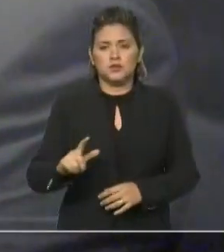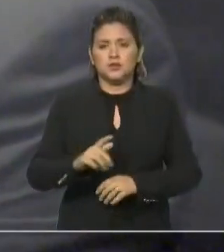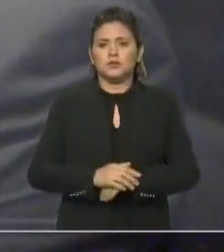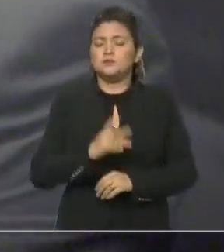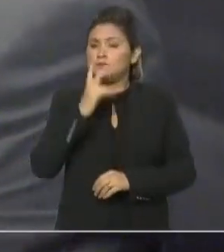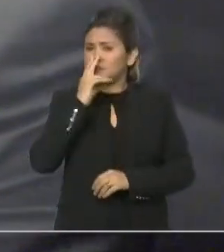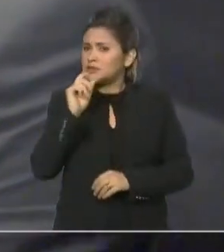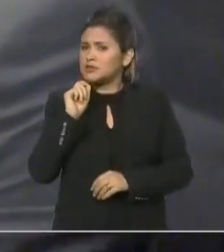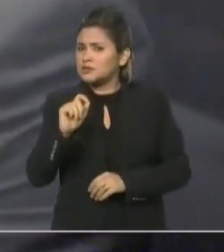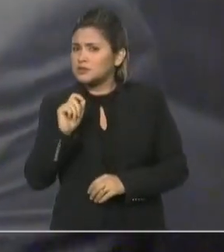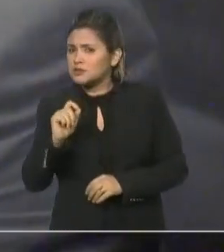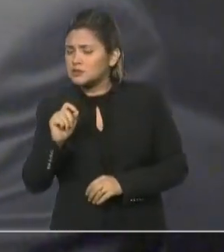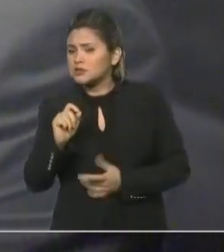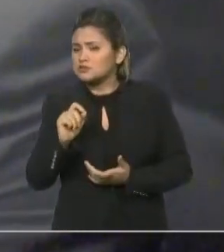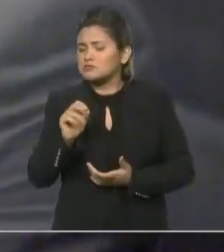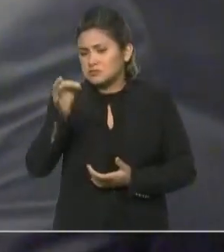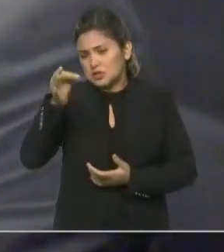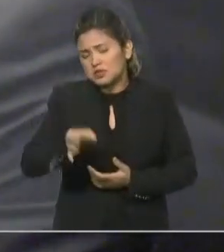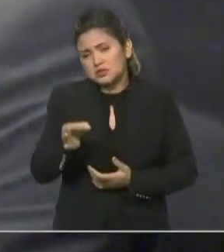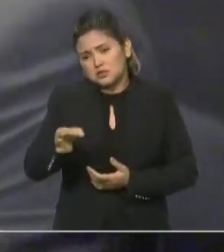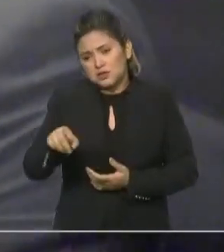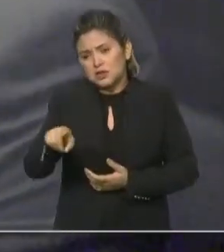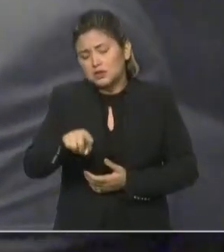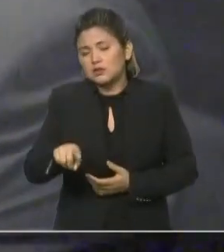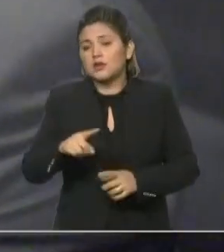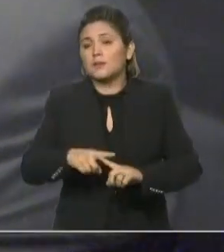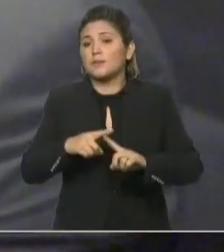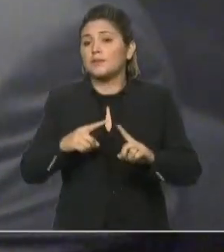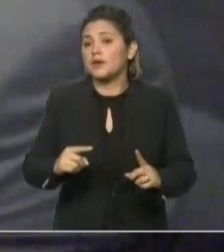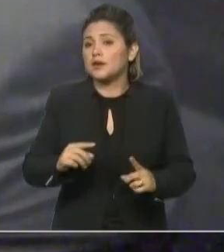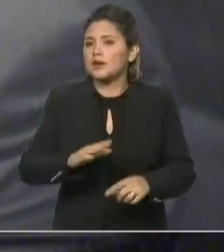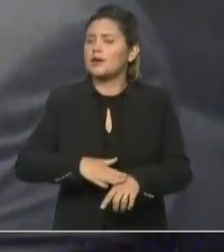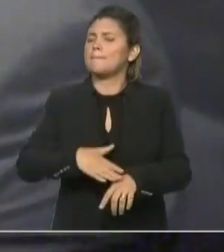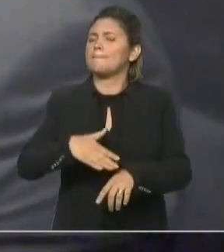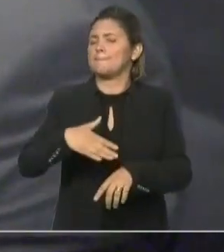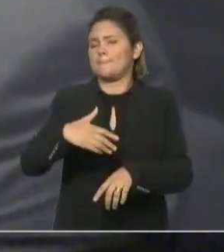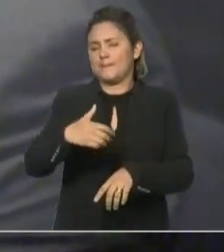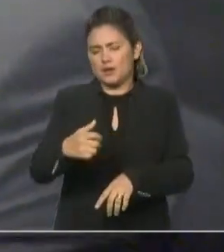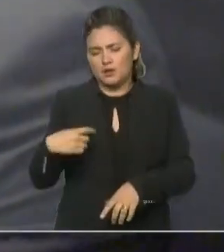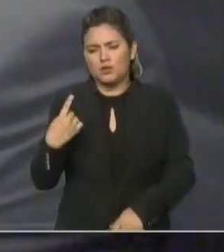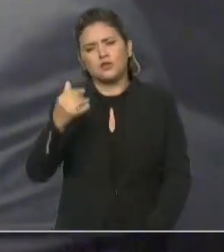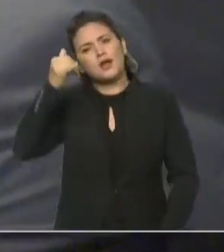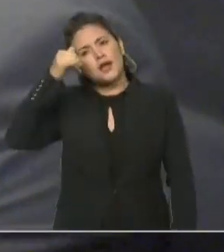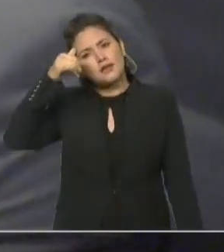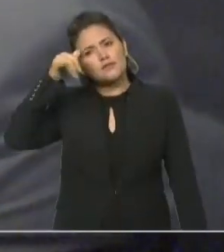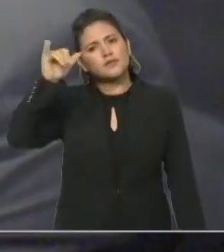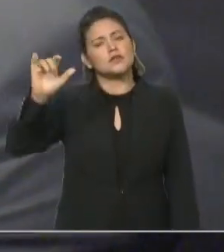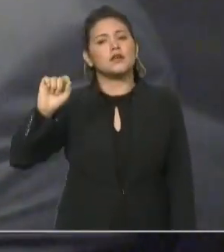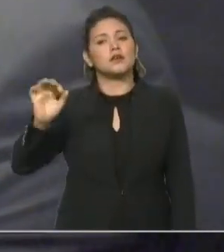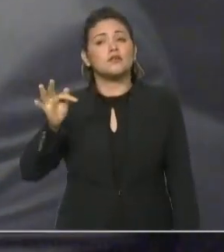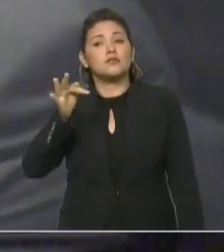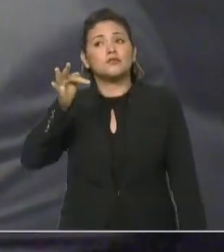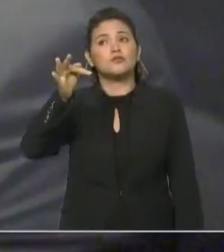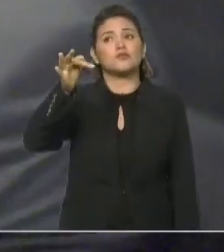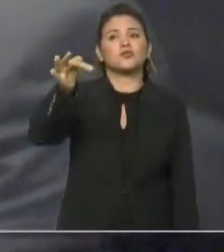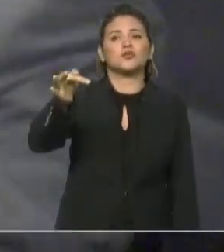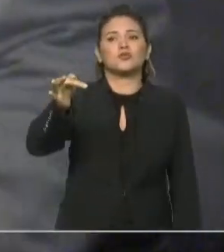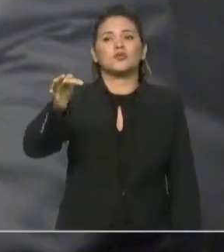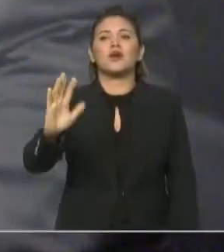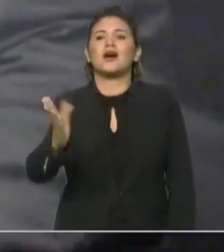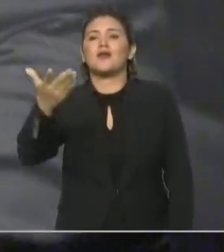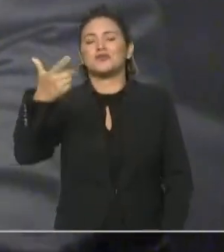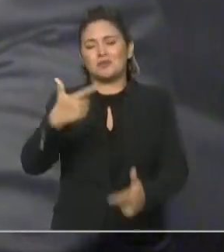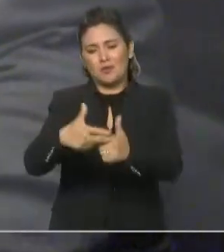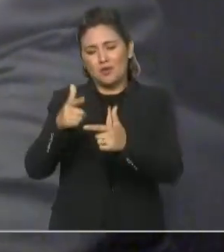mas evitar que amanhã possa acontecer uma catástrofe como aconteceu na cidade de Brumadinho.